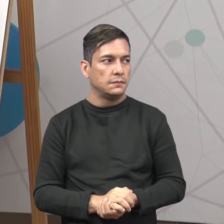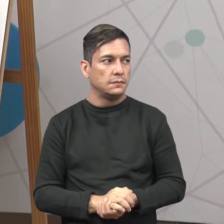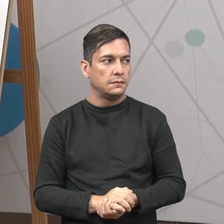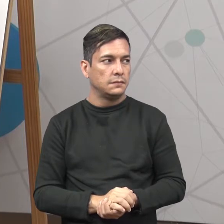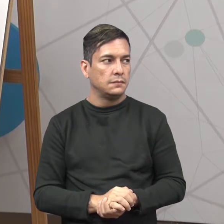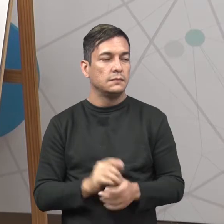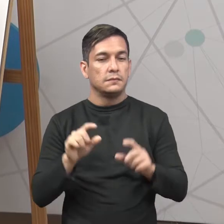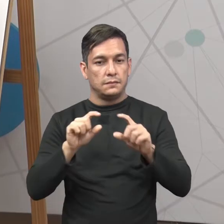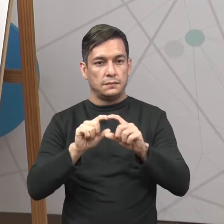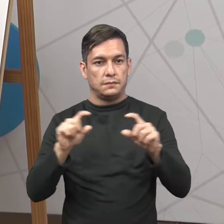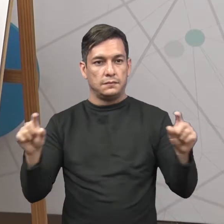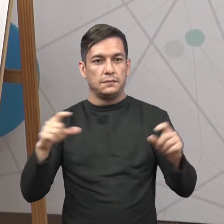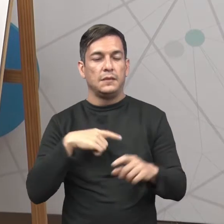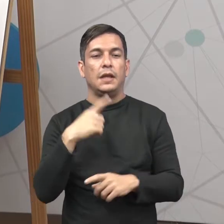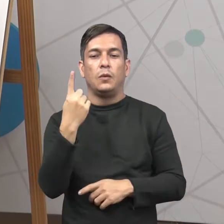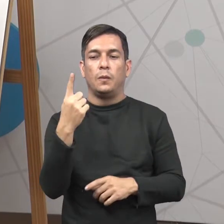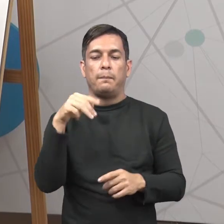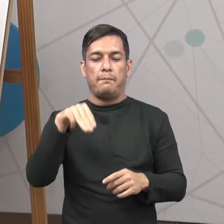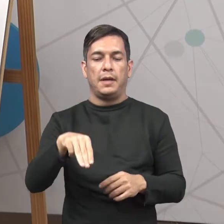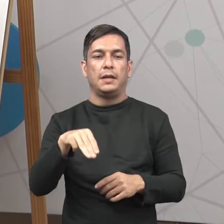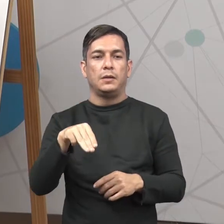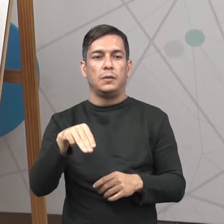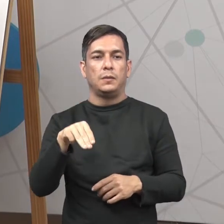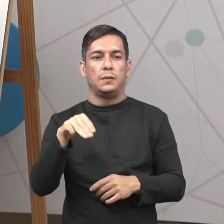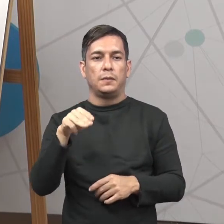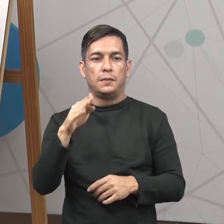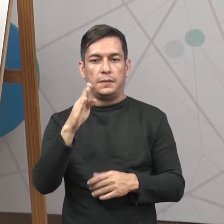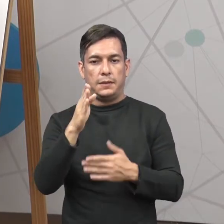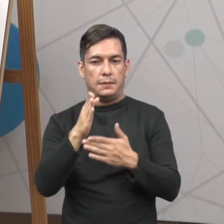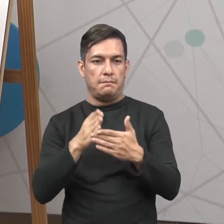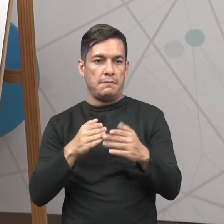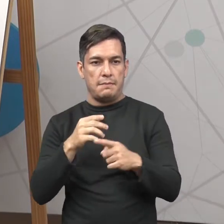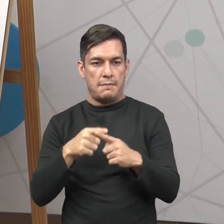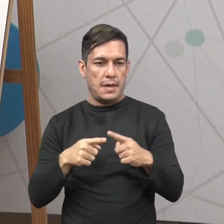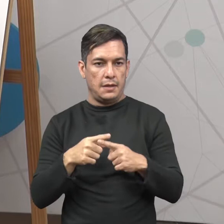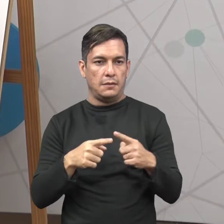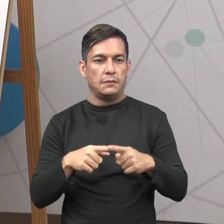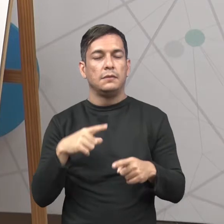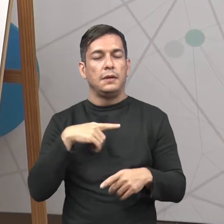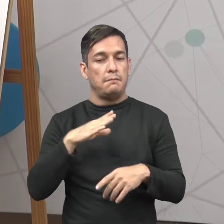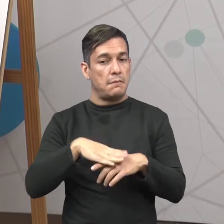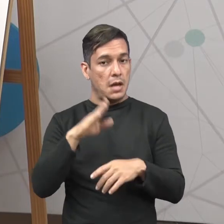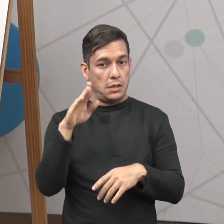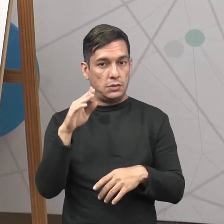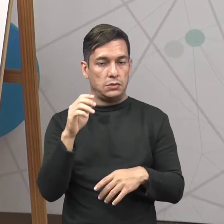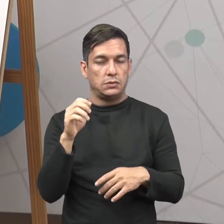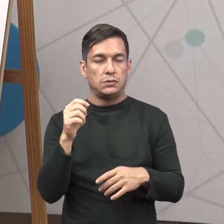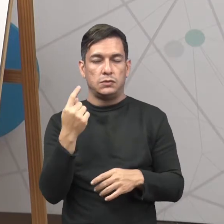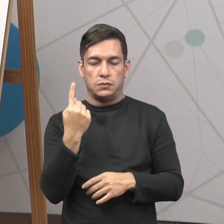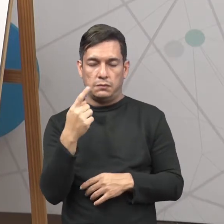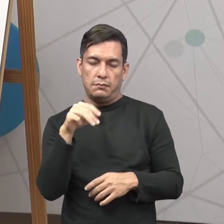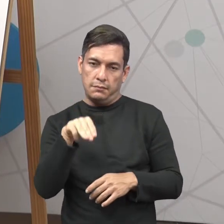Essa fita tem 1,5 metro, ela passa de 1 metro, ela tem mais do que 1 metro.